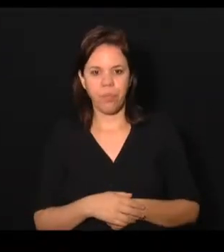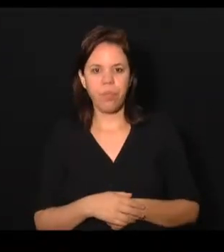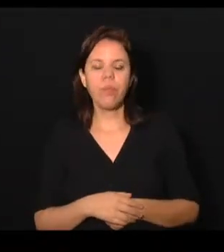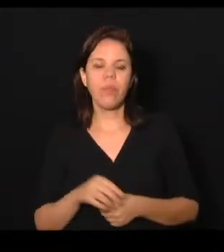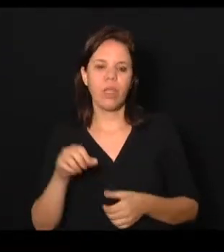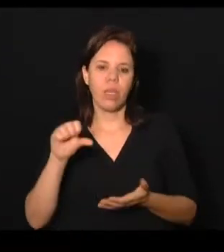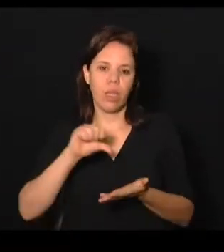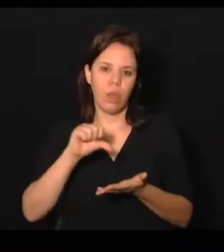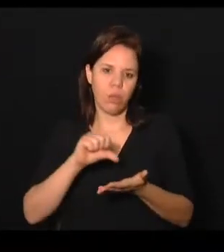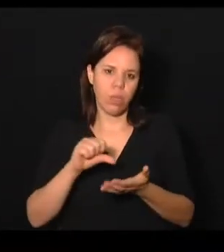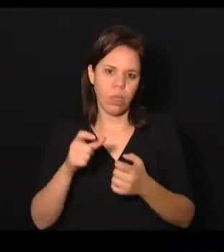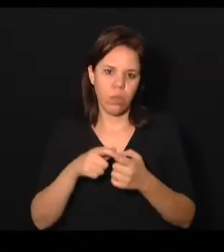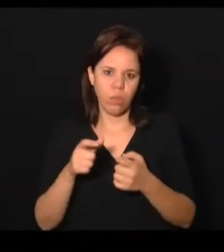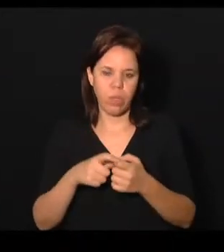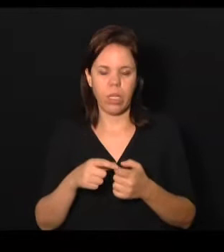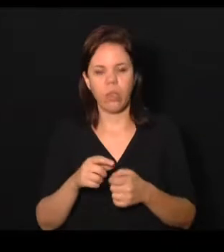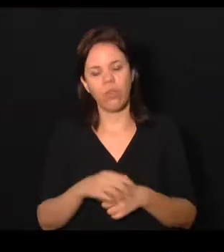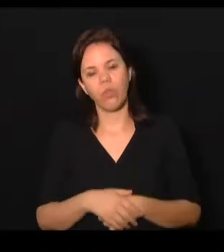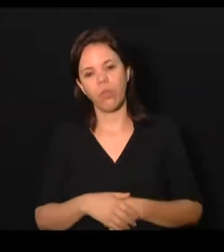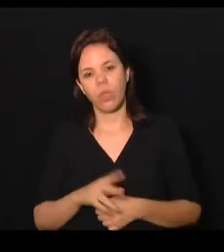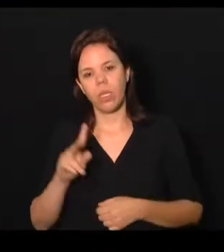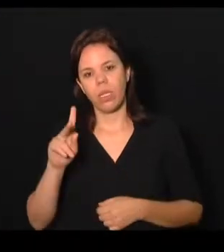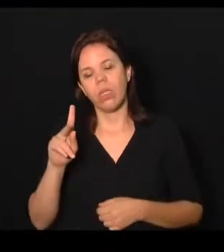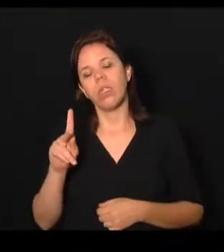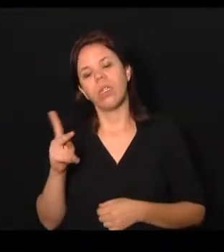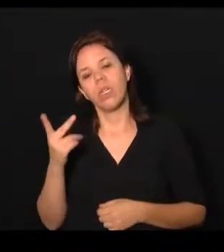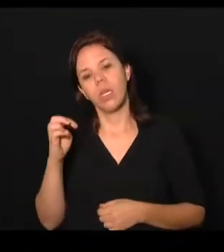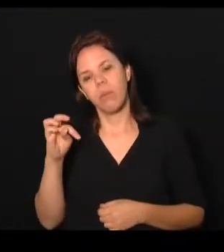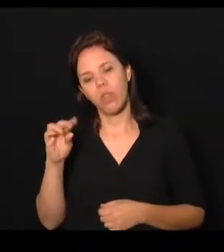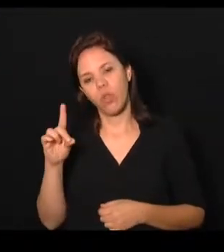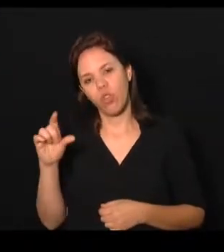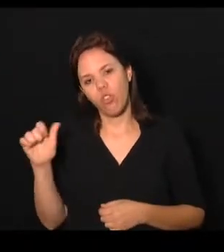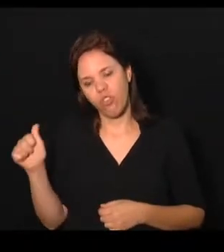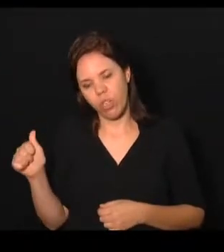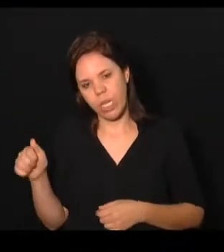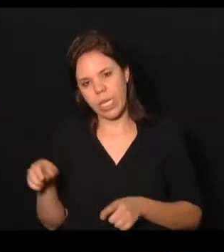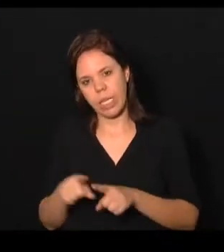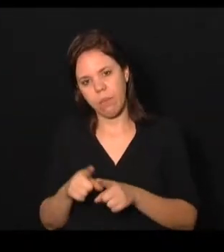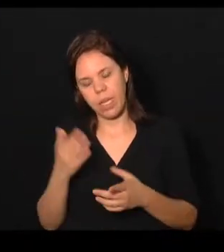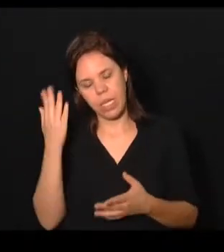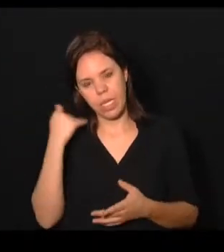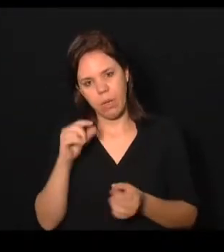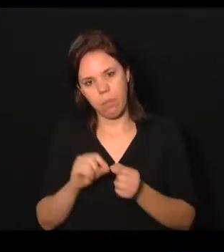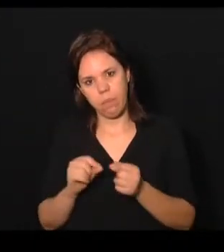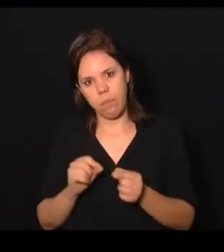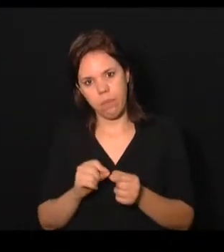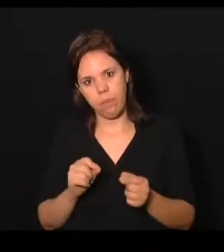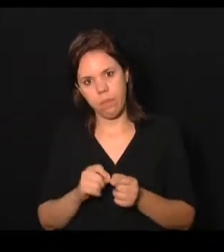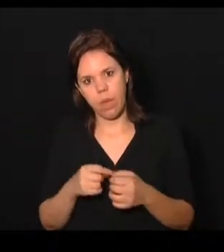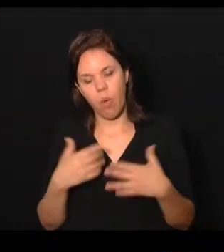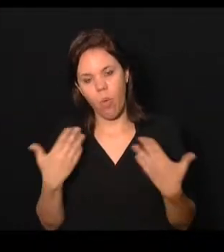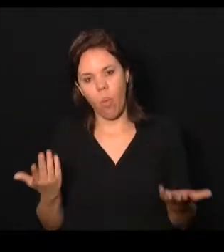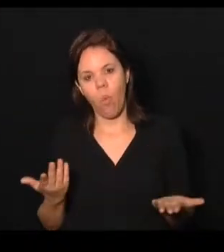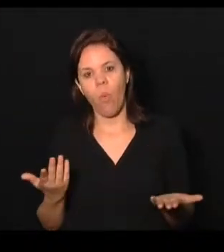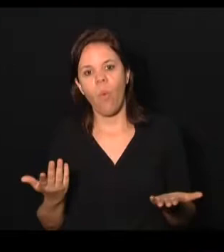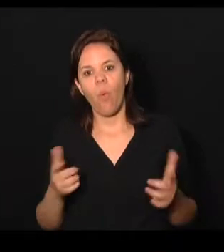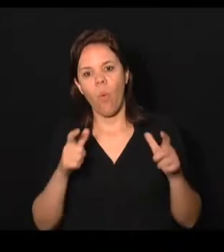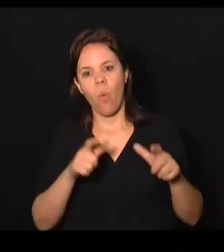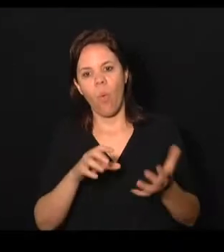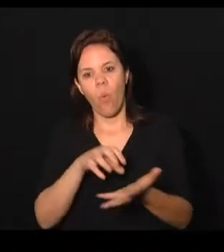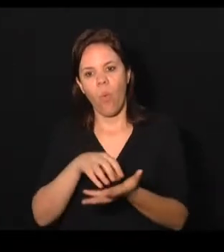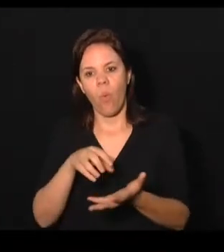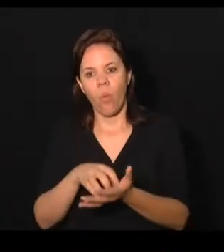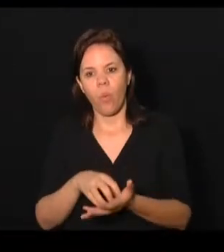de Hematologia. Então é importante, se você vai fazer uma coisa específica, você saber qual o banco de sangue que atende aquela